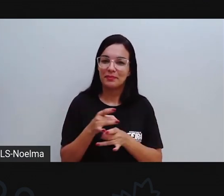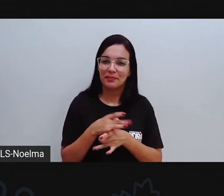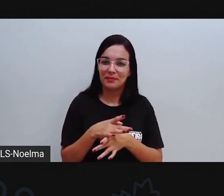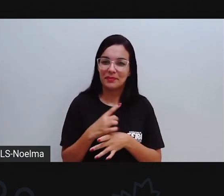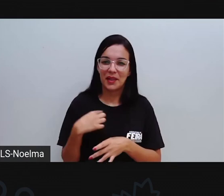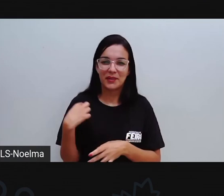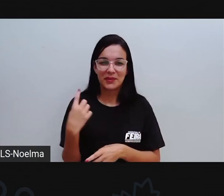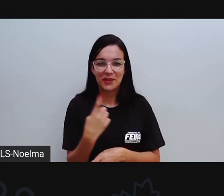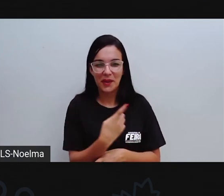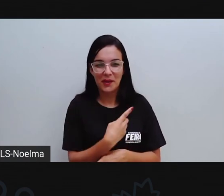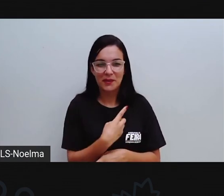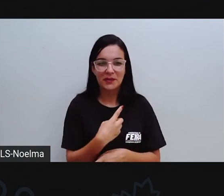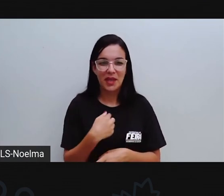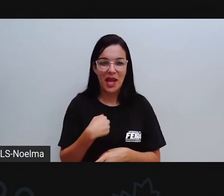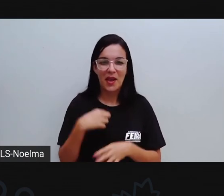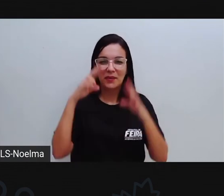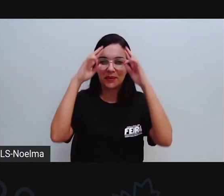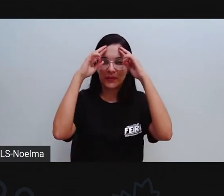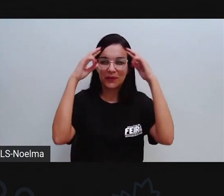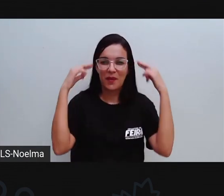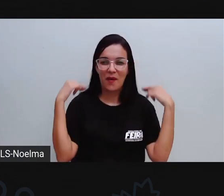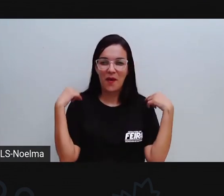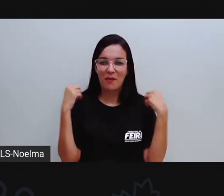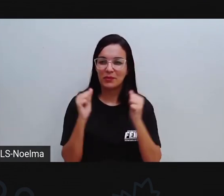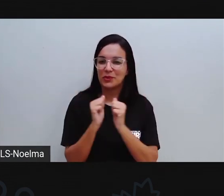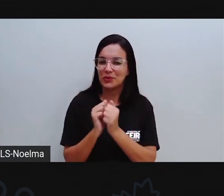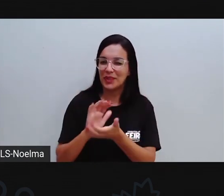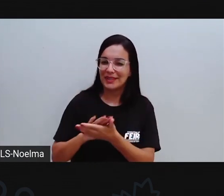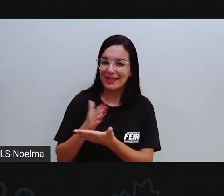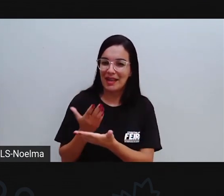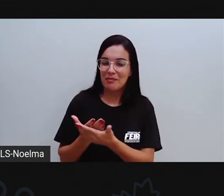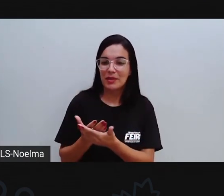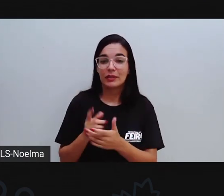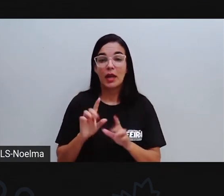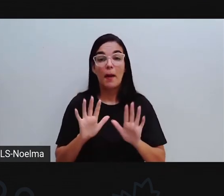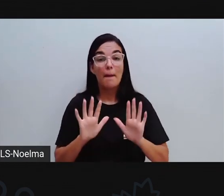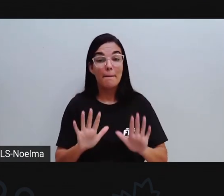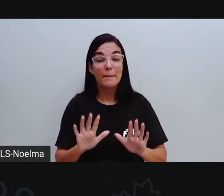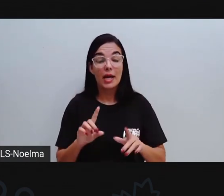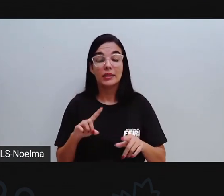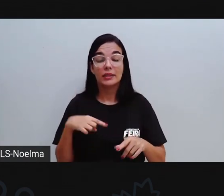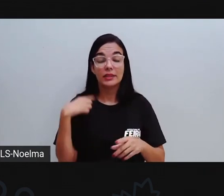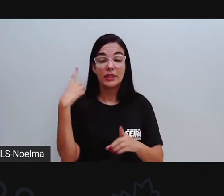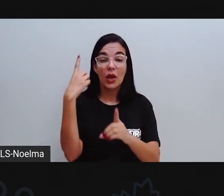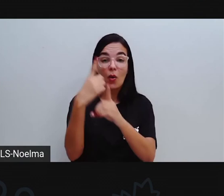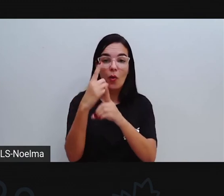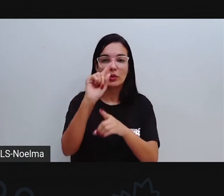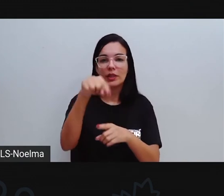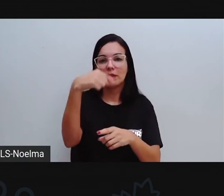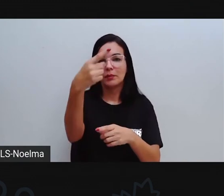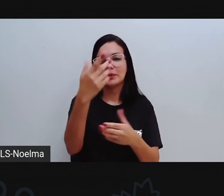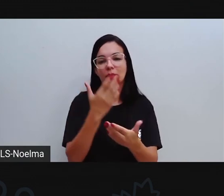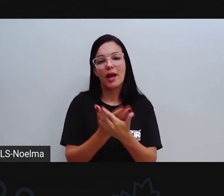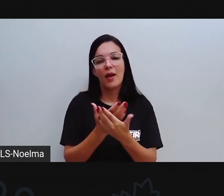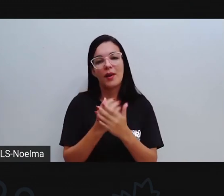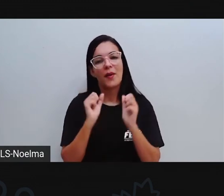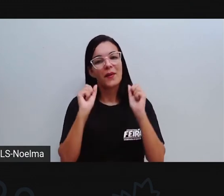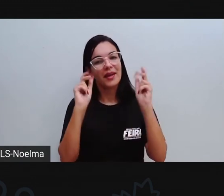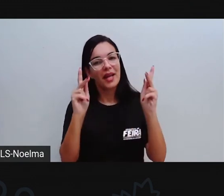vamos ficando por aqui, eu e a Noelma, né, a nossa intérprete, mas a gente se encontra na próxima aula,